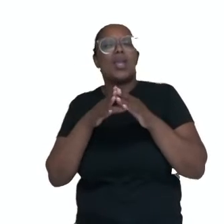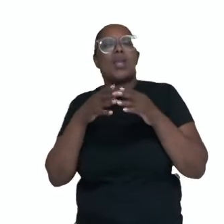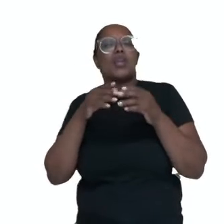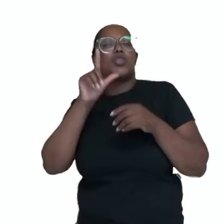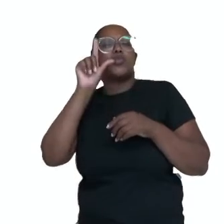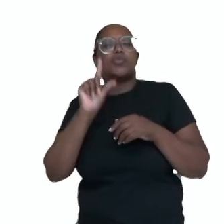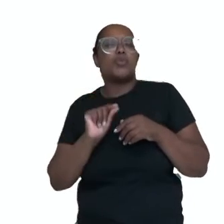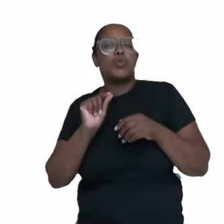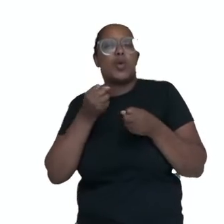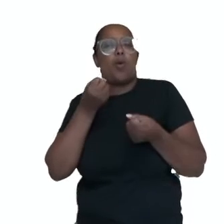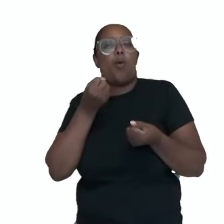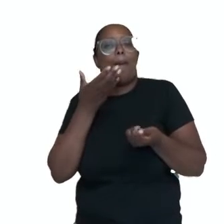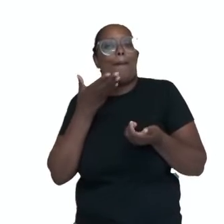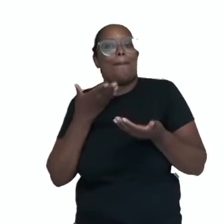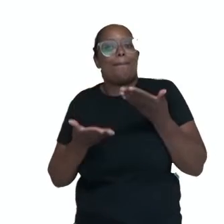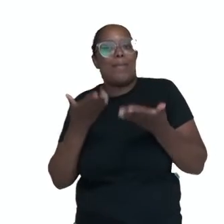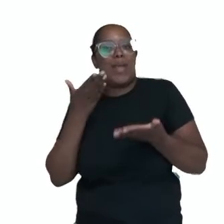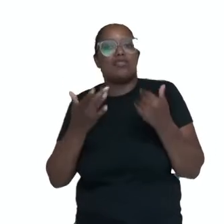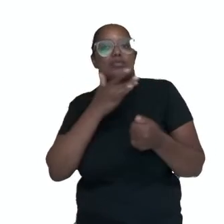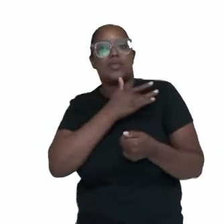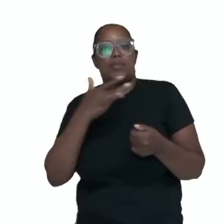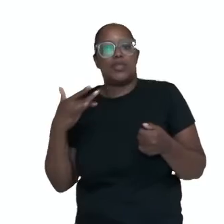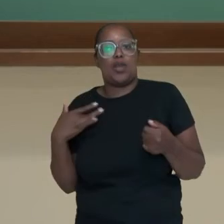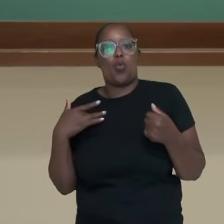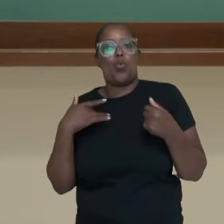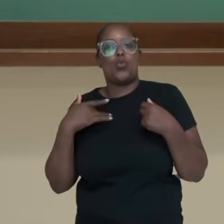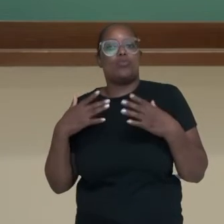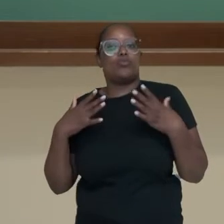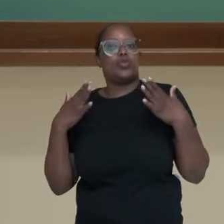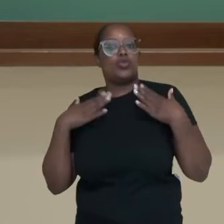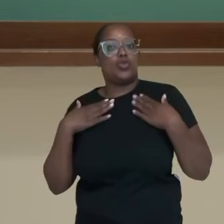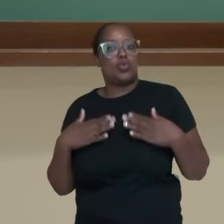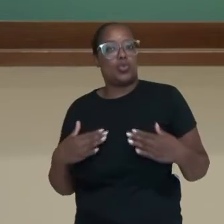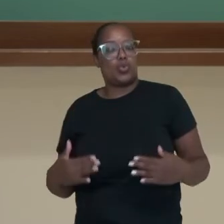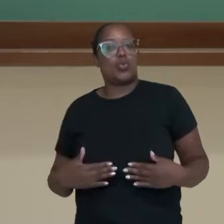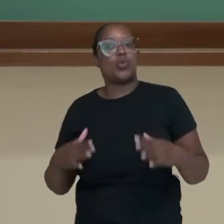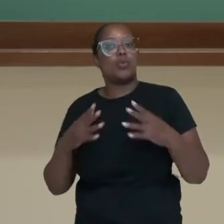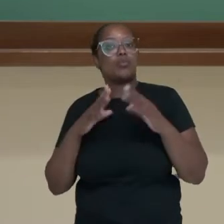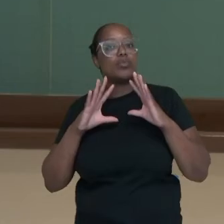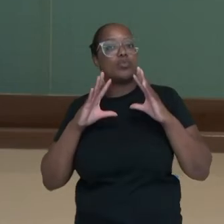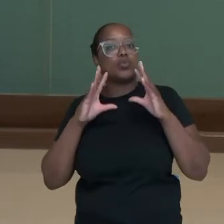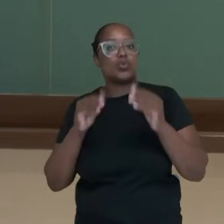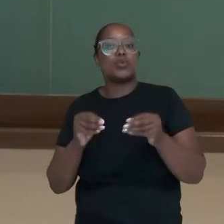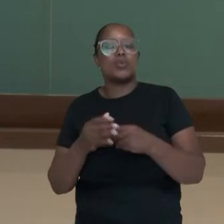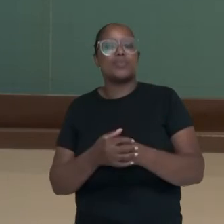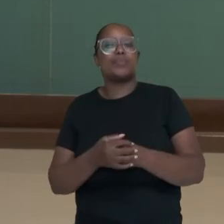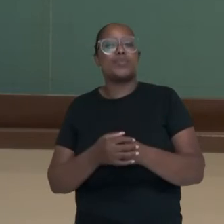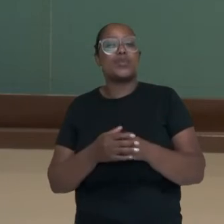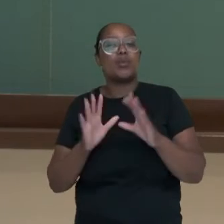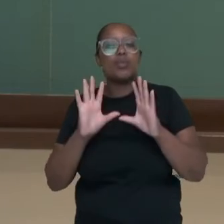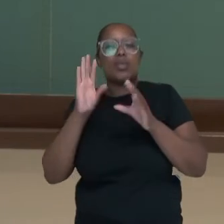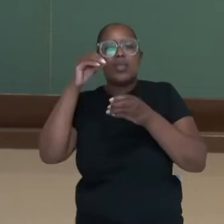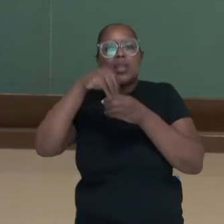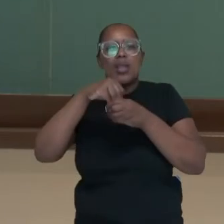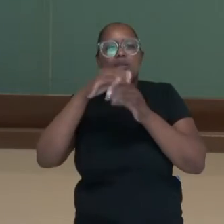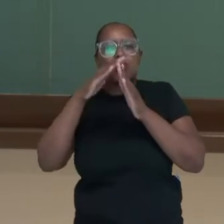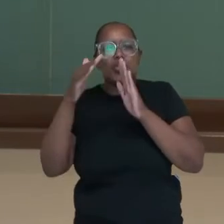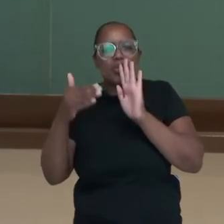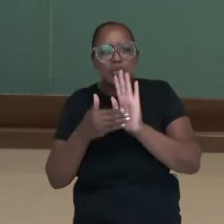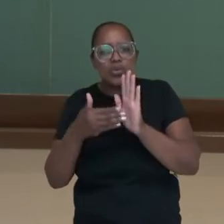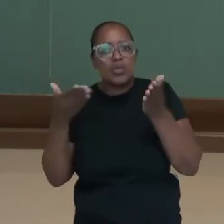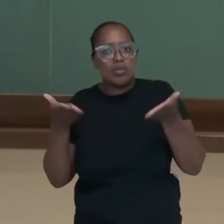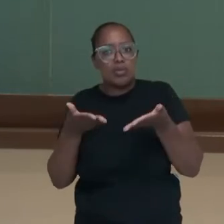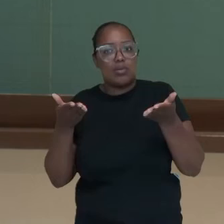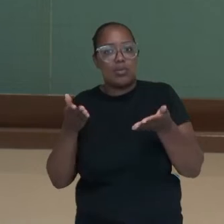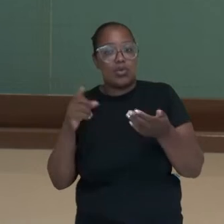e ajuda a manter saúde muscular e não sobrecarrega as articulações. Então, dentro de tudo que nós vimos até